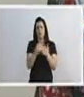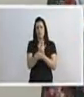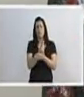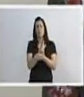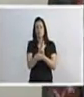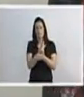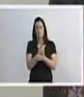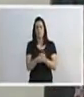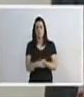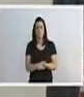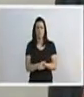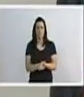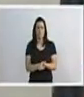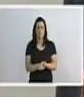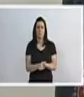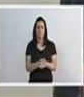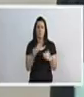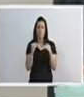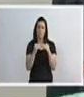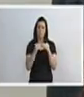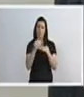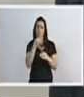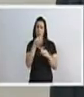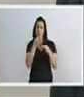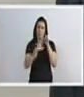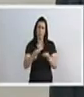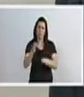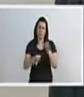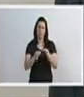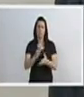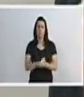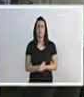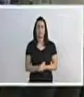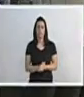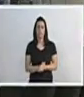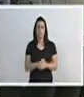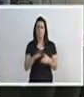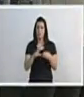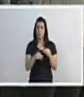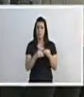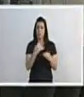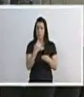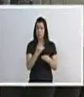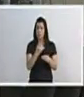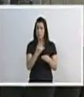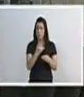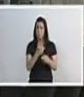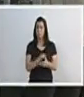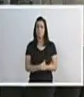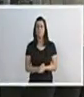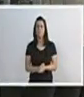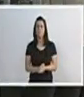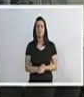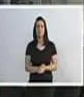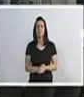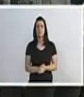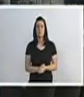sanar vício, conforme parecer jurídico. Em discussão? A emenda 1. Em votação, a emenda 1.